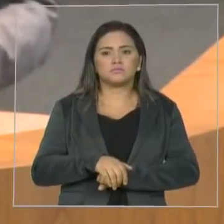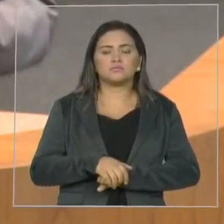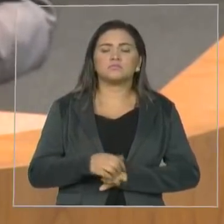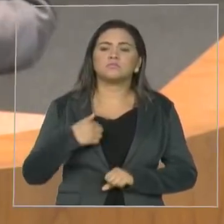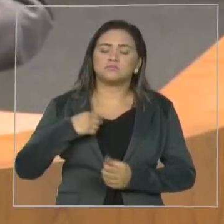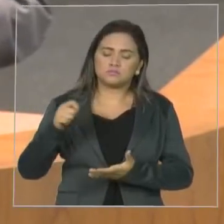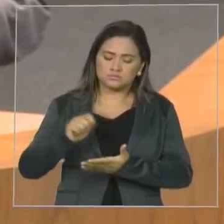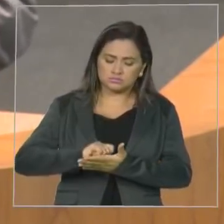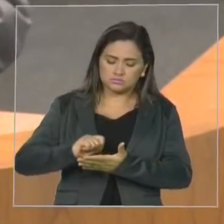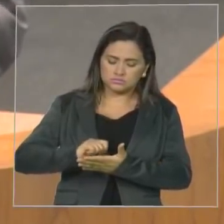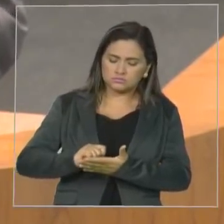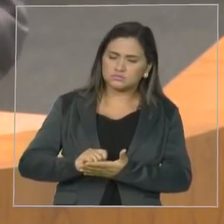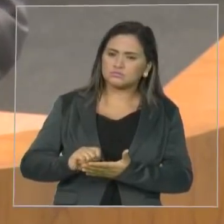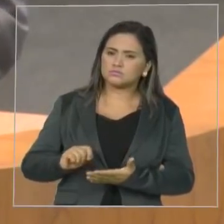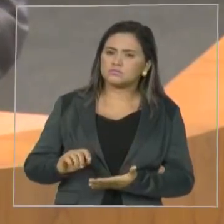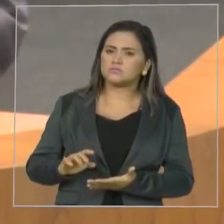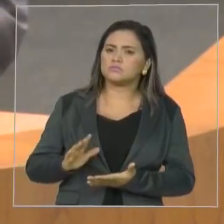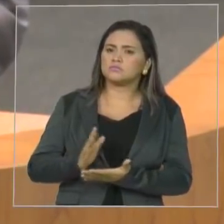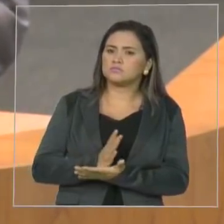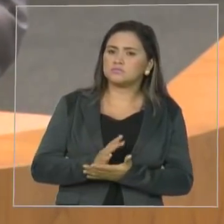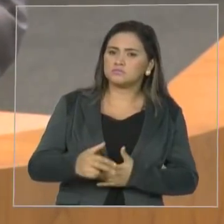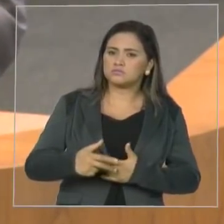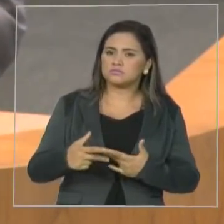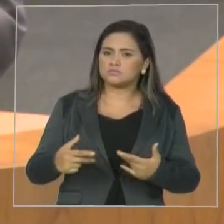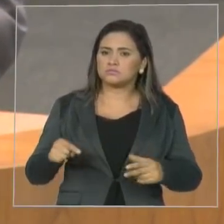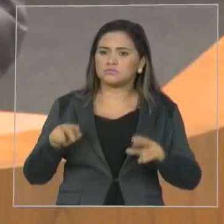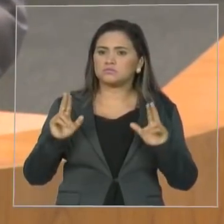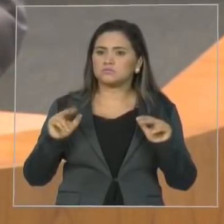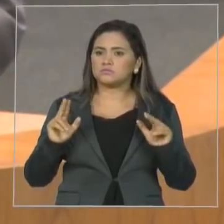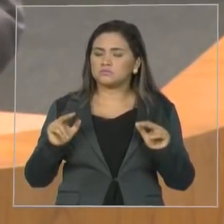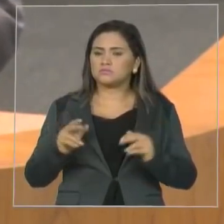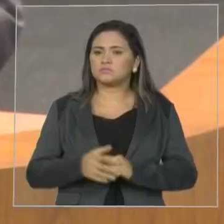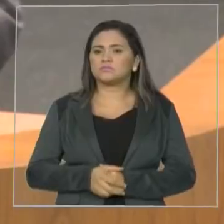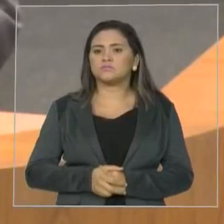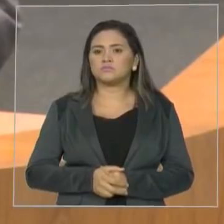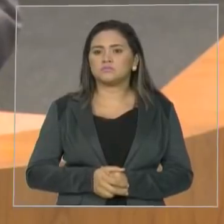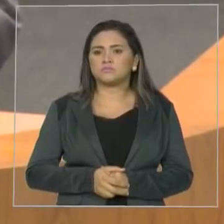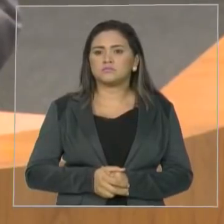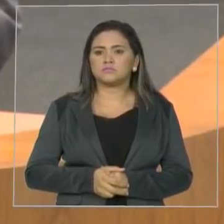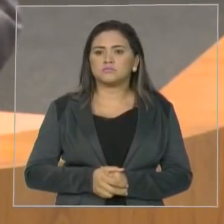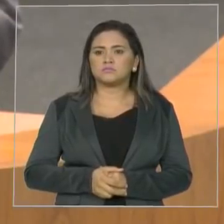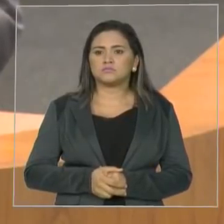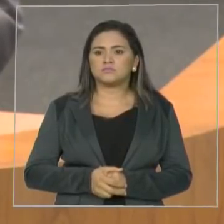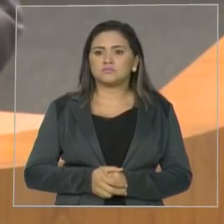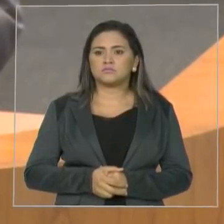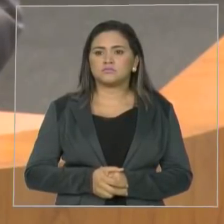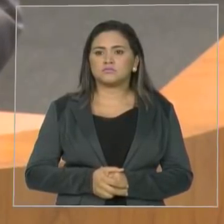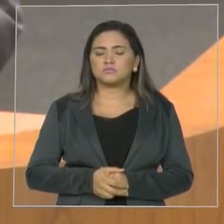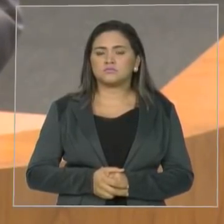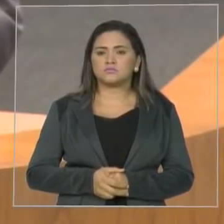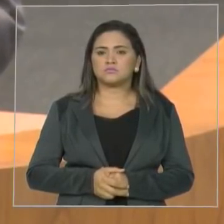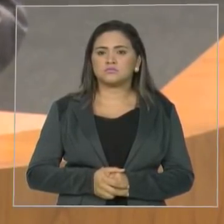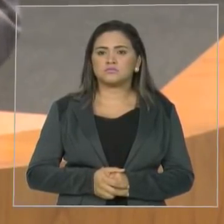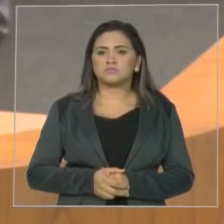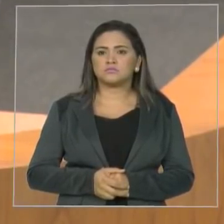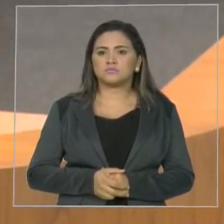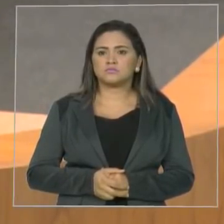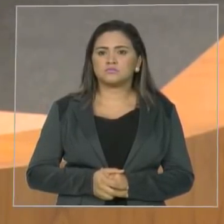algumas coisas sobre o assunto, tendo em vista que é uma fala, é um